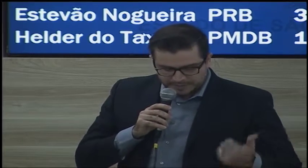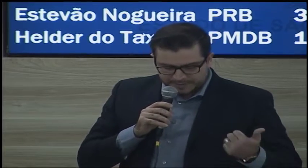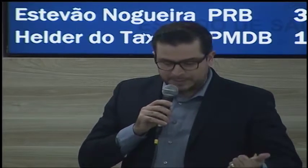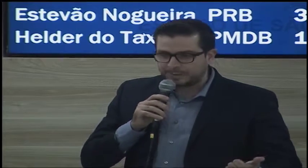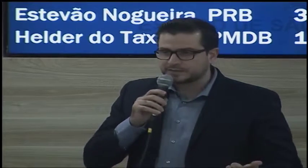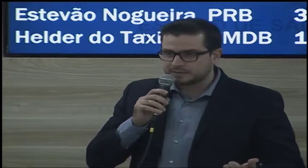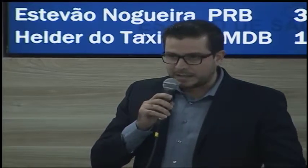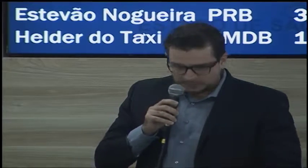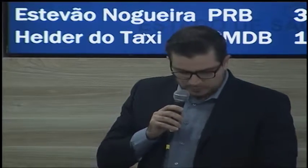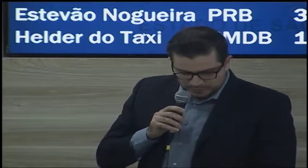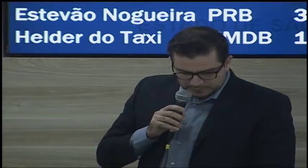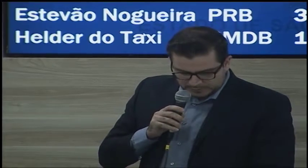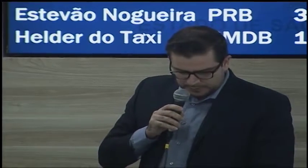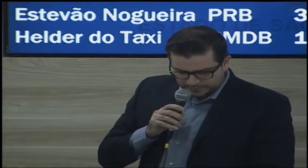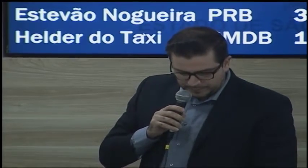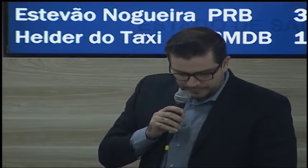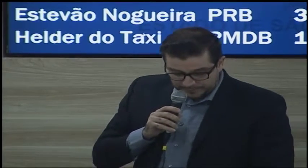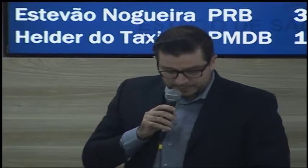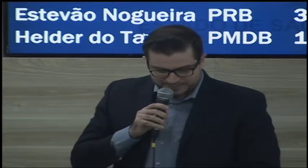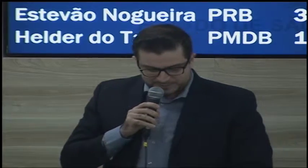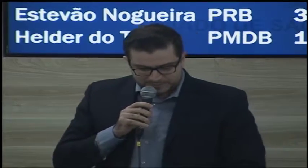acamados, incapacitados de